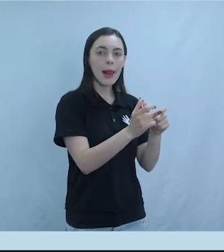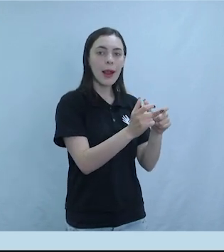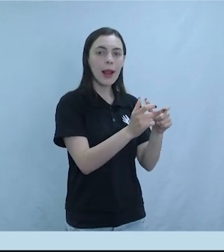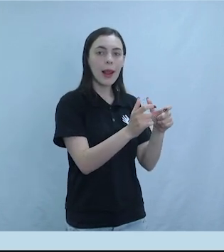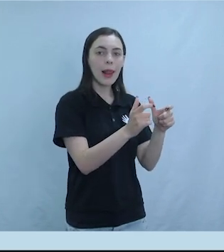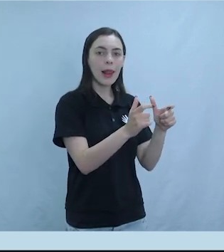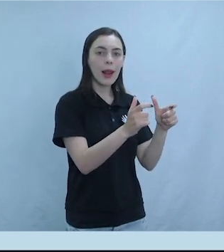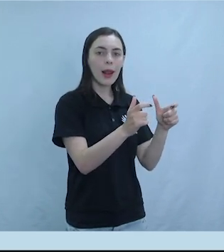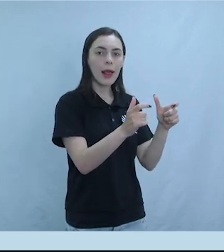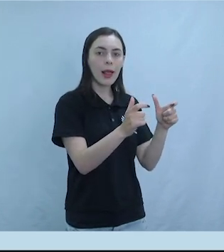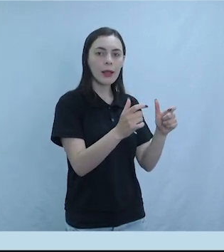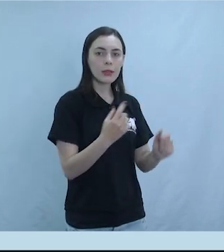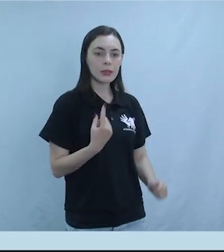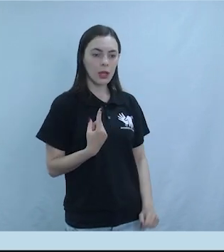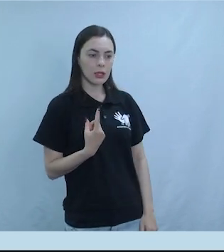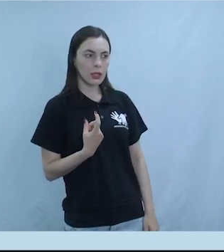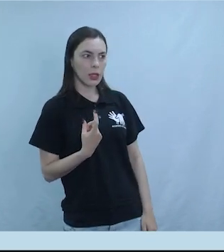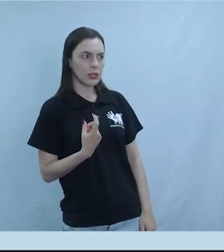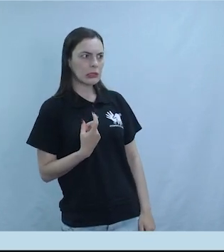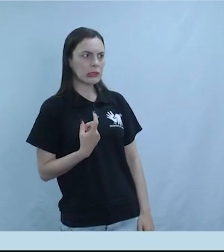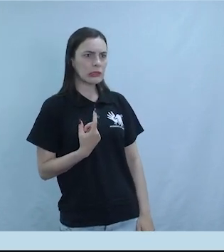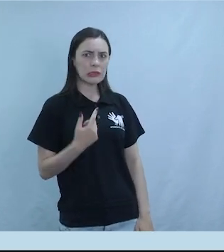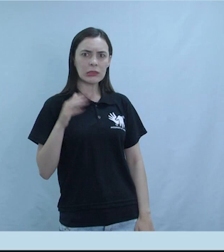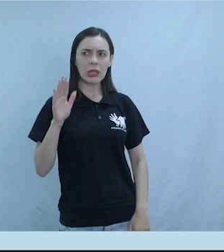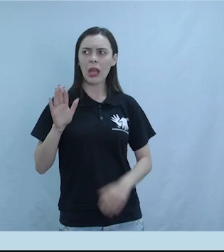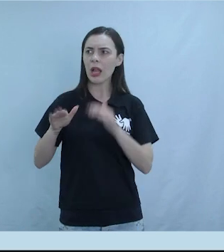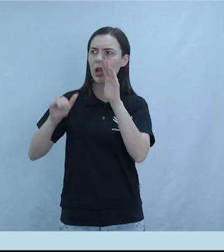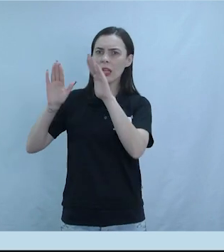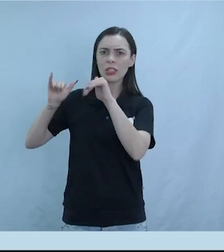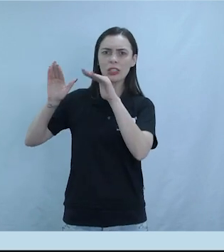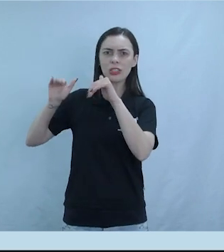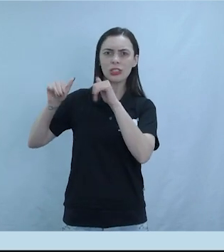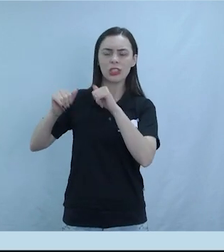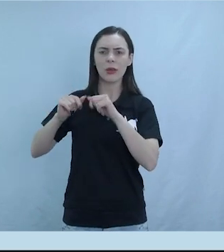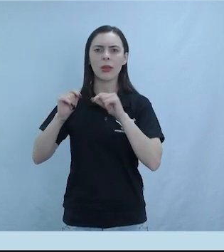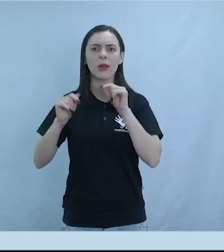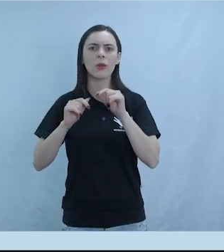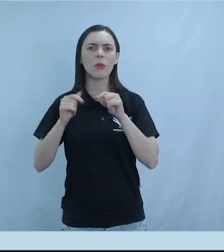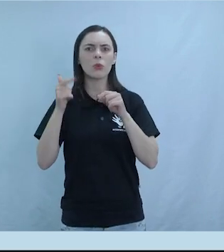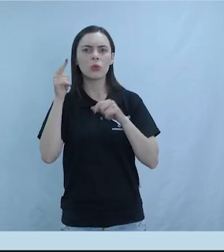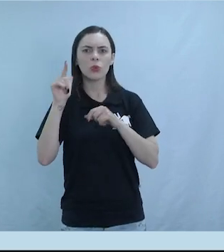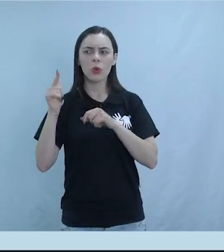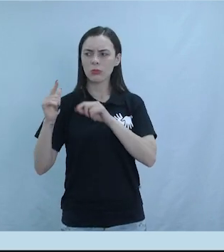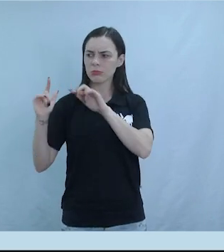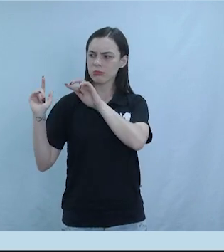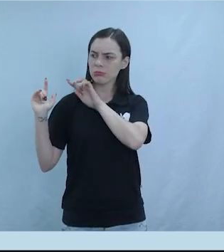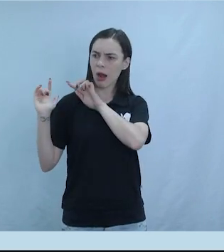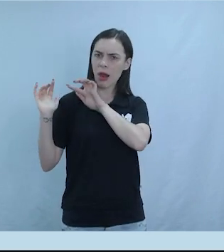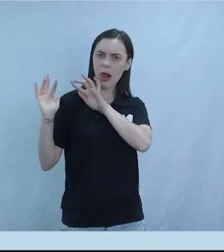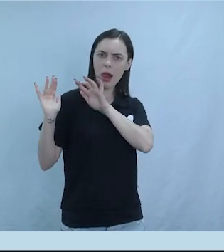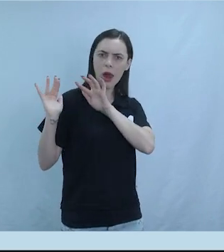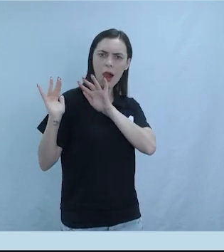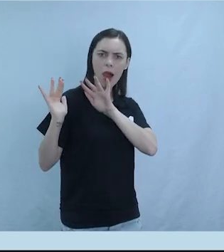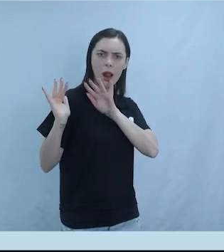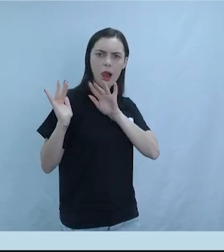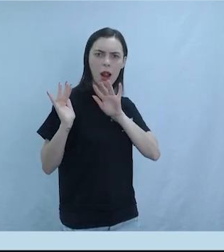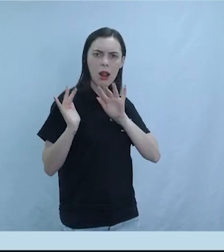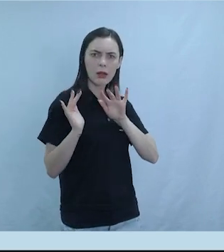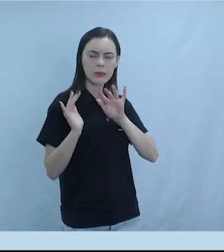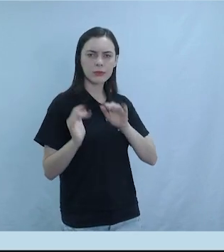tantos que aquele Bogatyr começou a chamar os outros Bogatyrs para ajudarem na